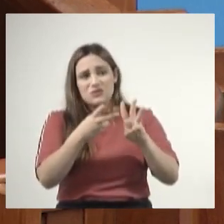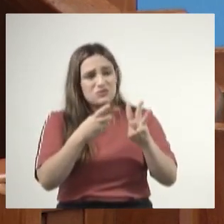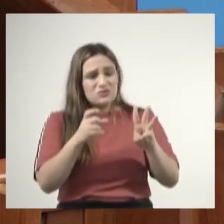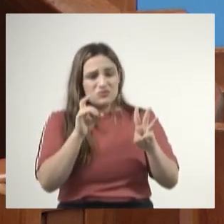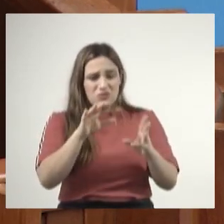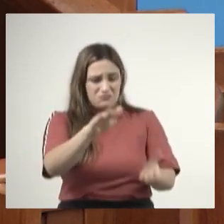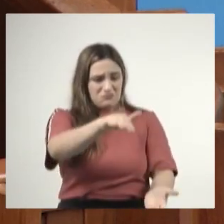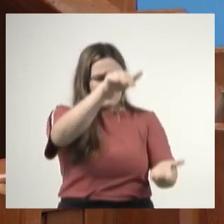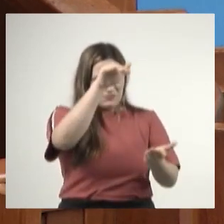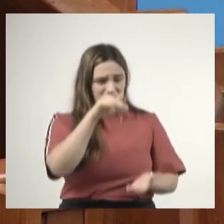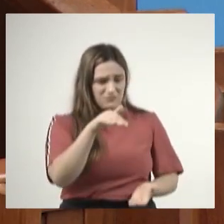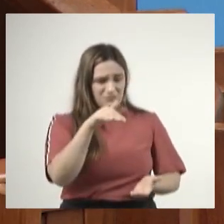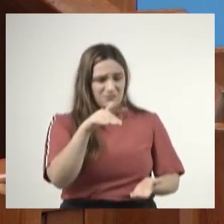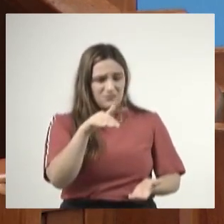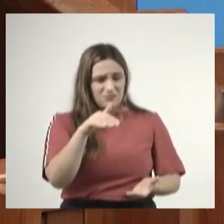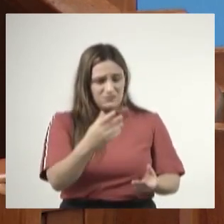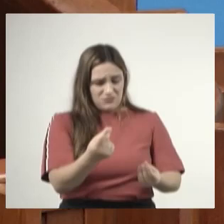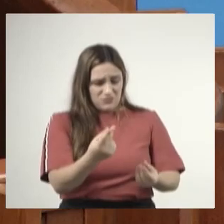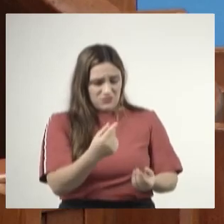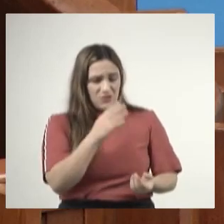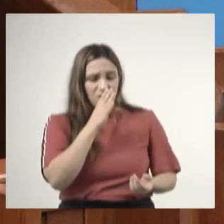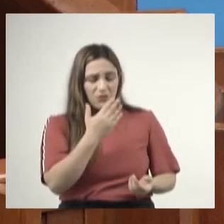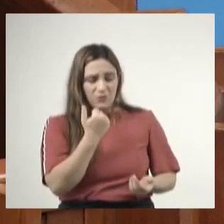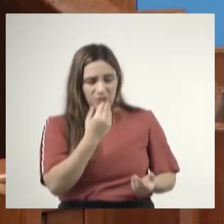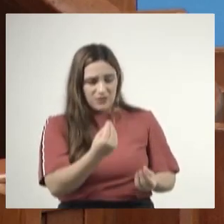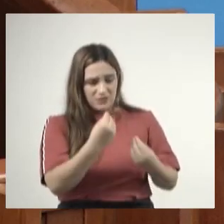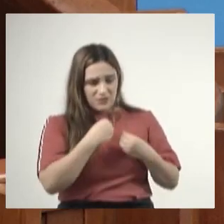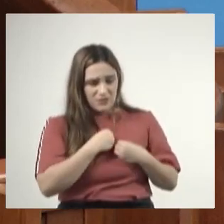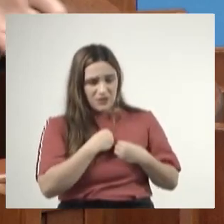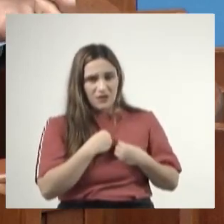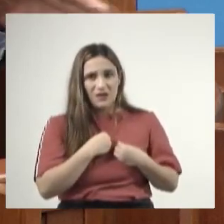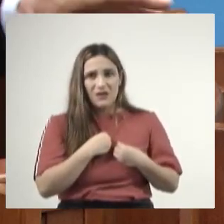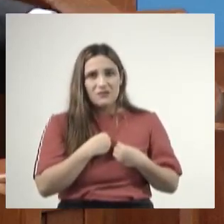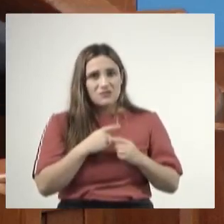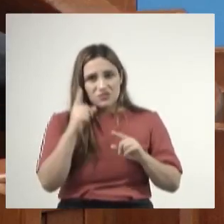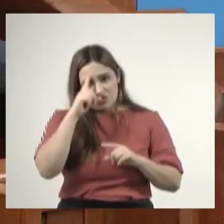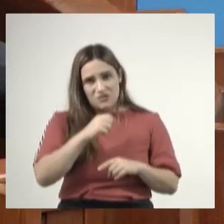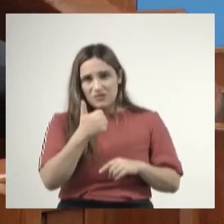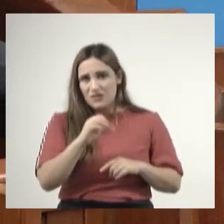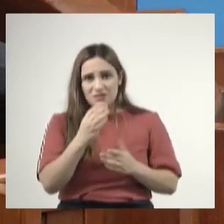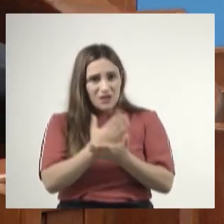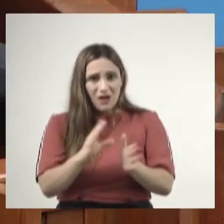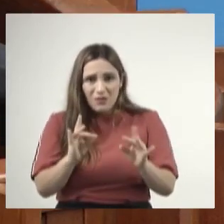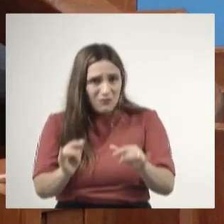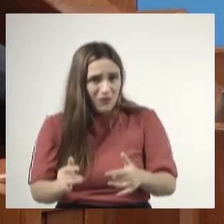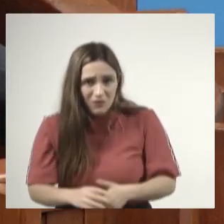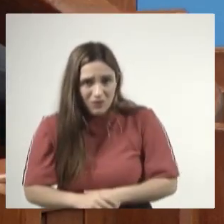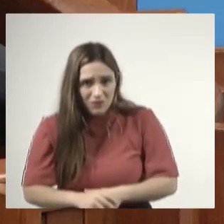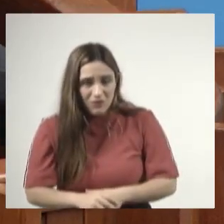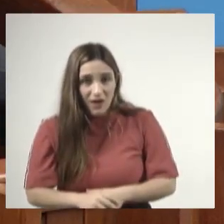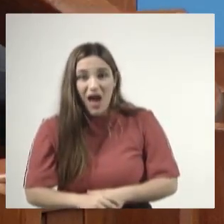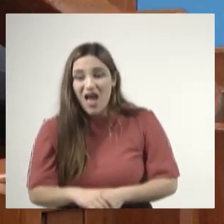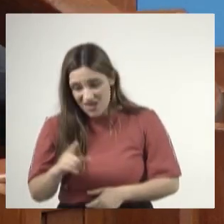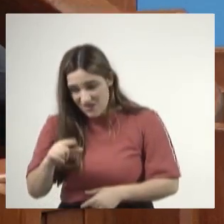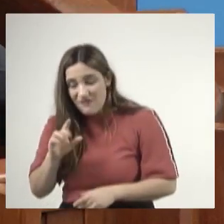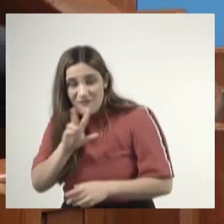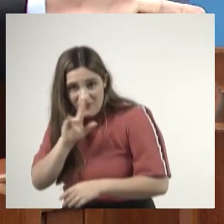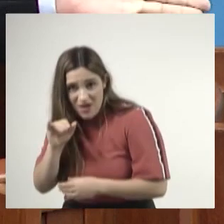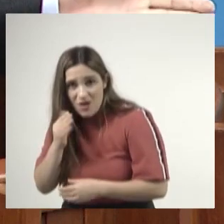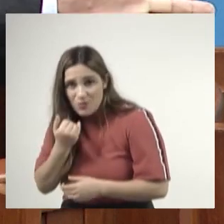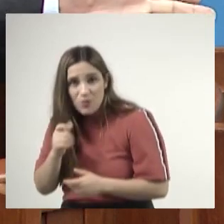10 acabou, ele vai terminar o mês comendo mandioca quando tem, porque hoje,